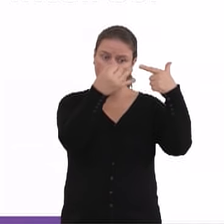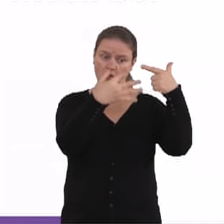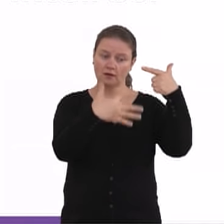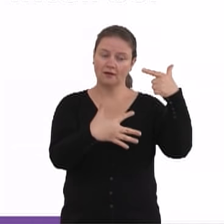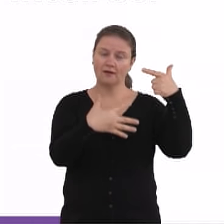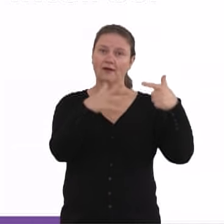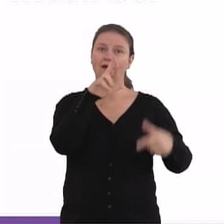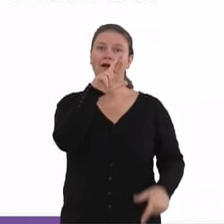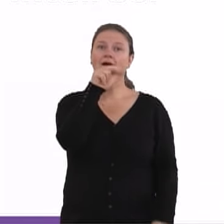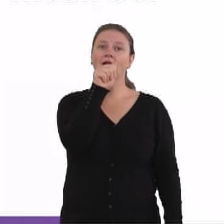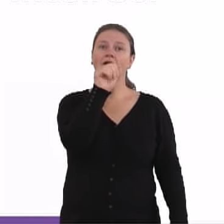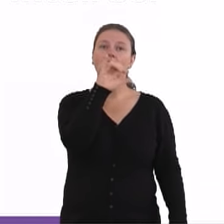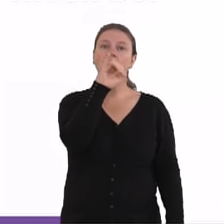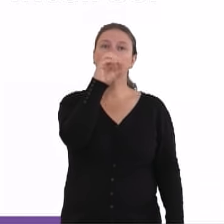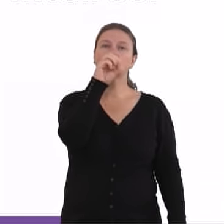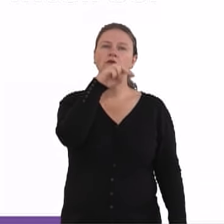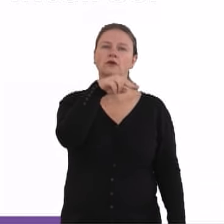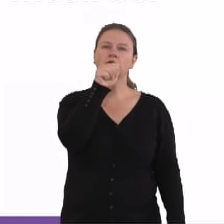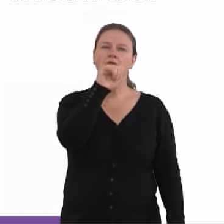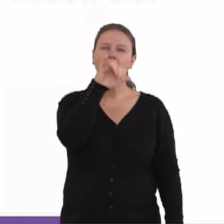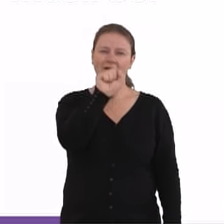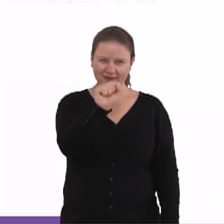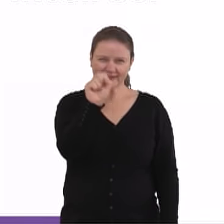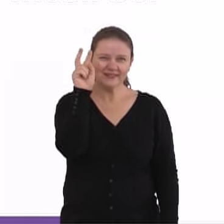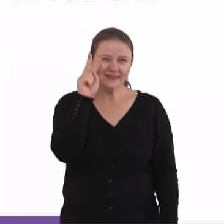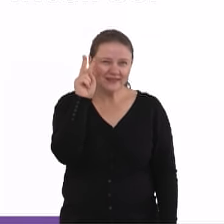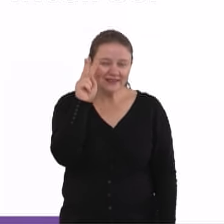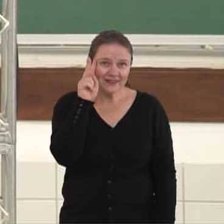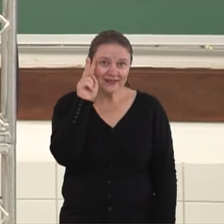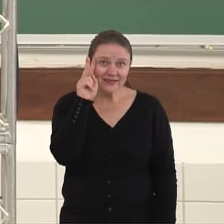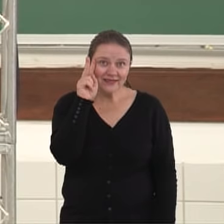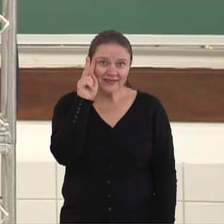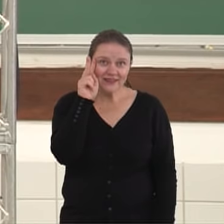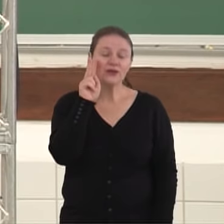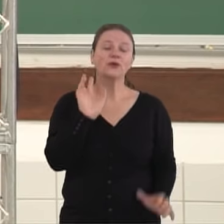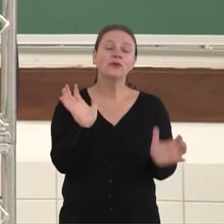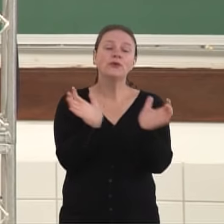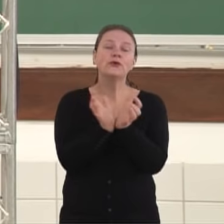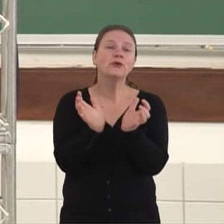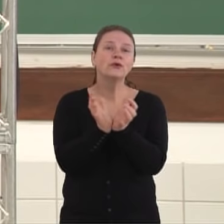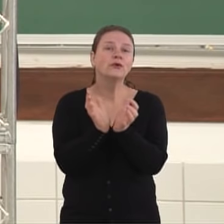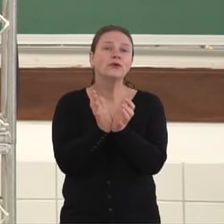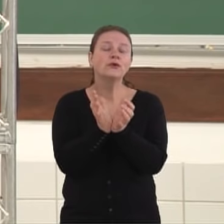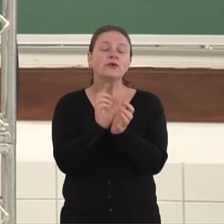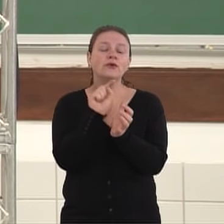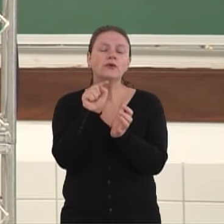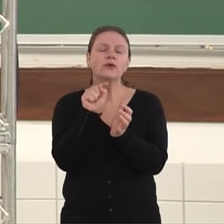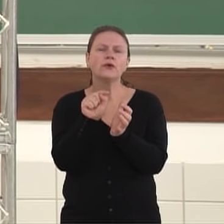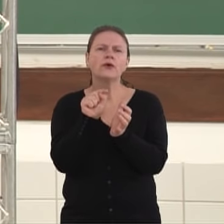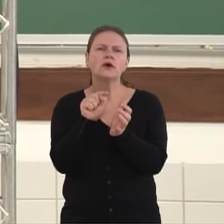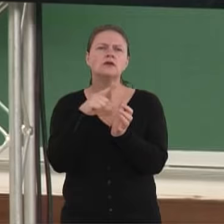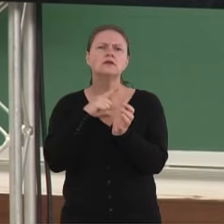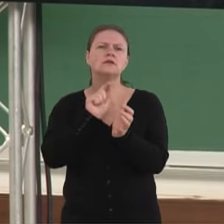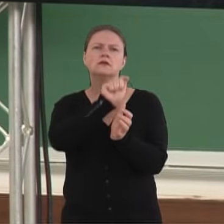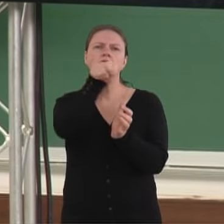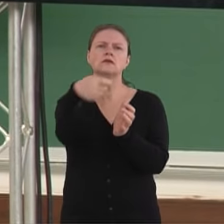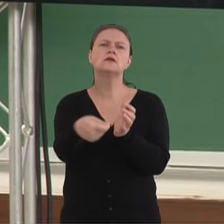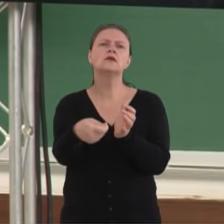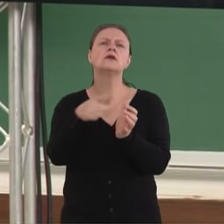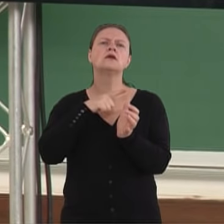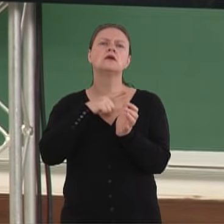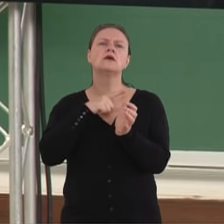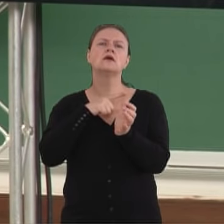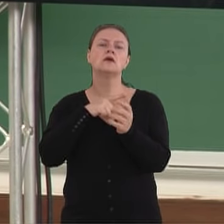ponto B e o ponto C. Lembram quais são os racionais? São aqueles que podem ser demonstrados na forma